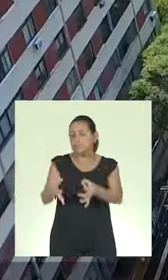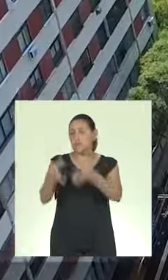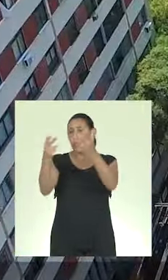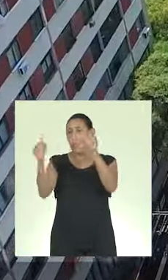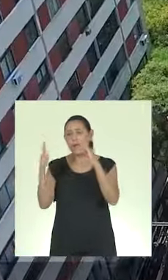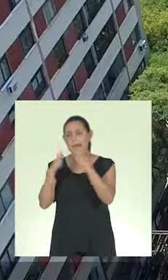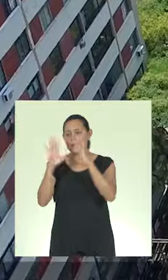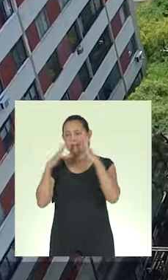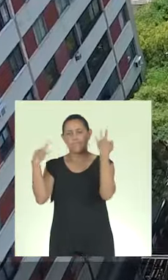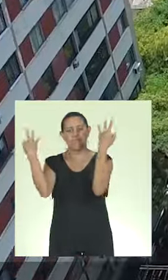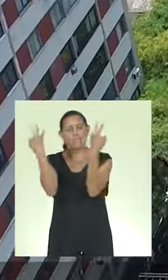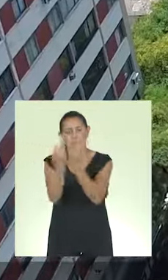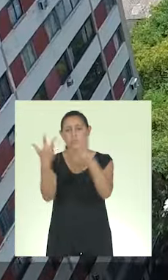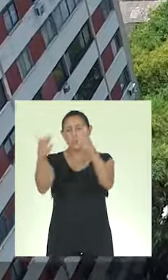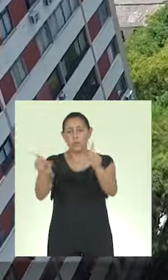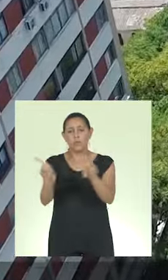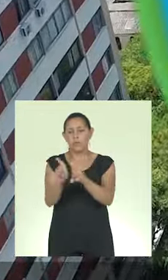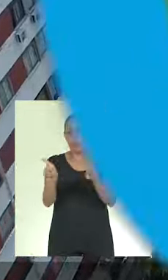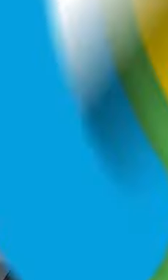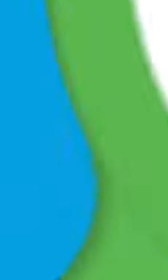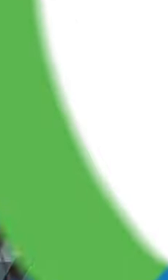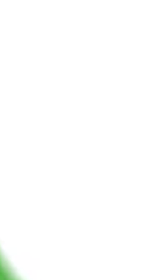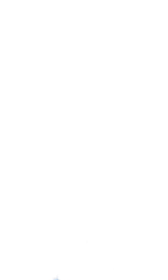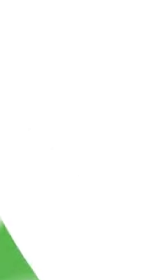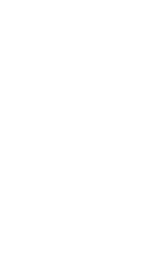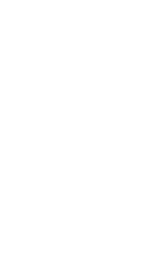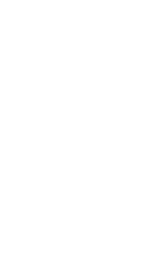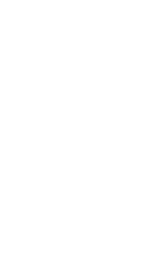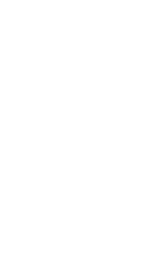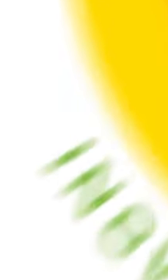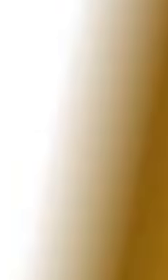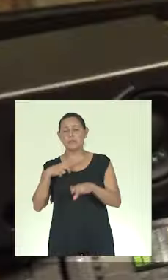com mais de 400 mil pais e irmãos.